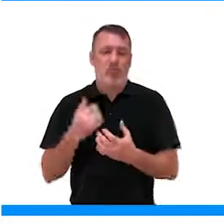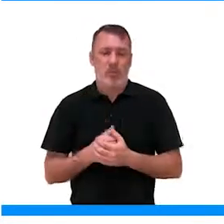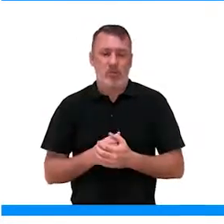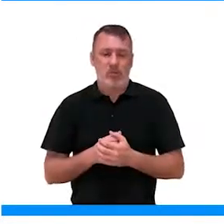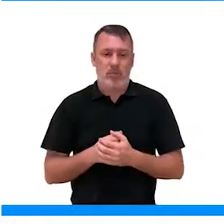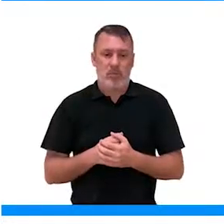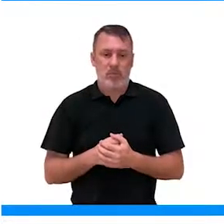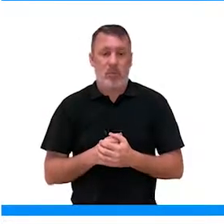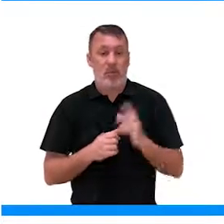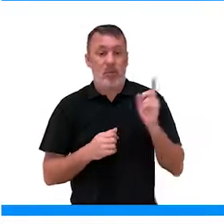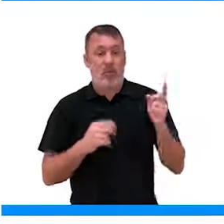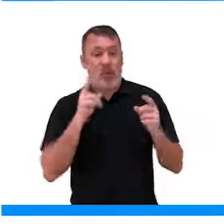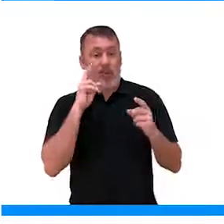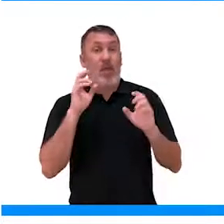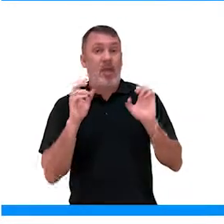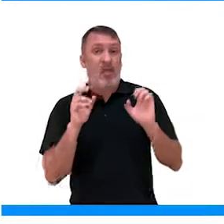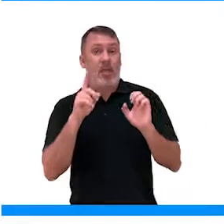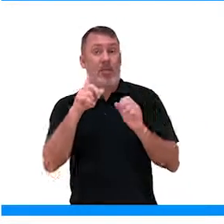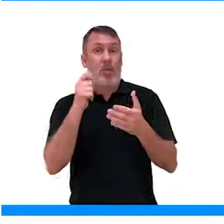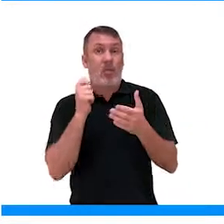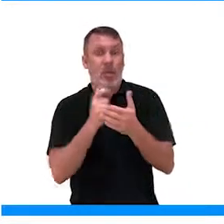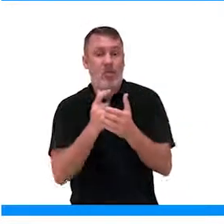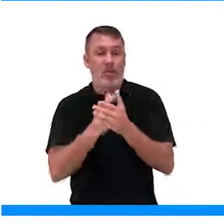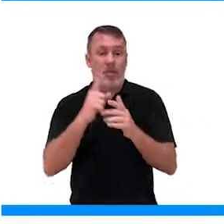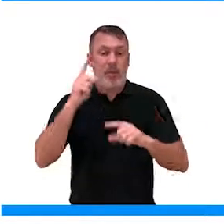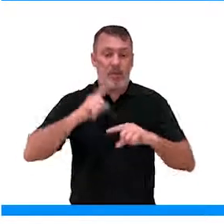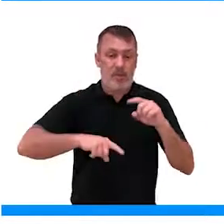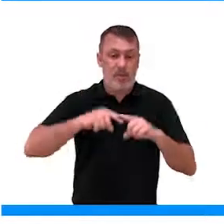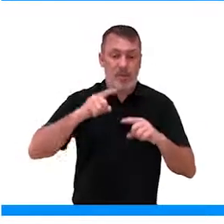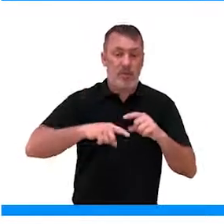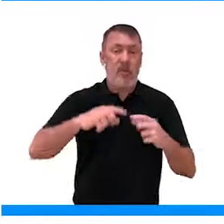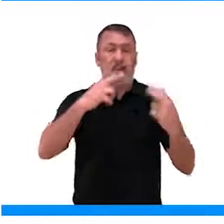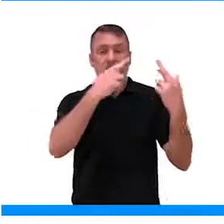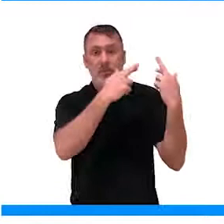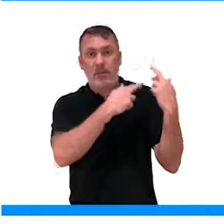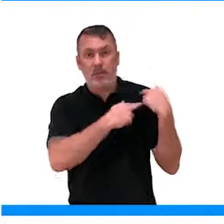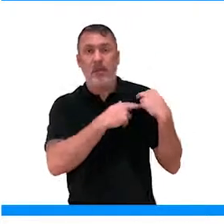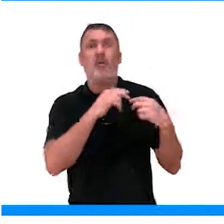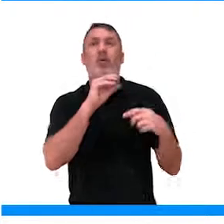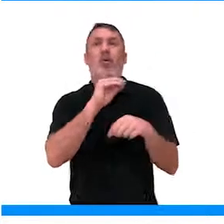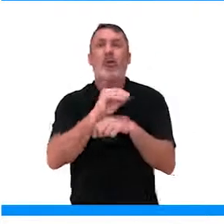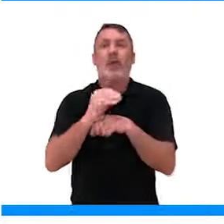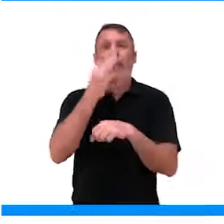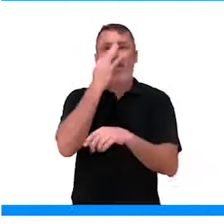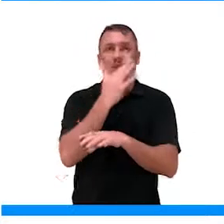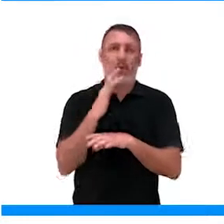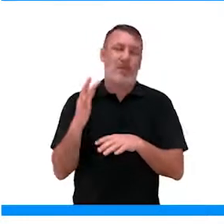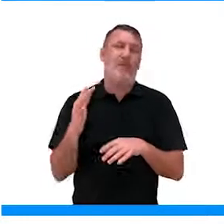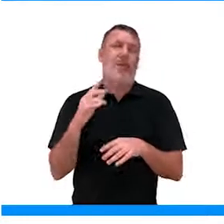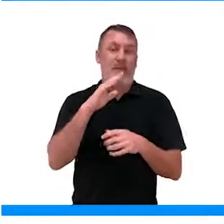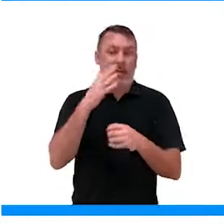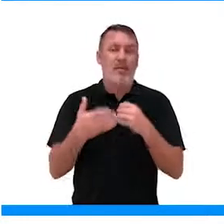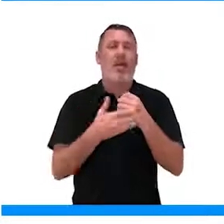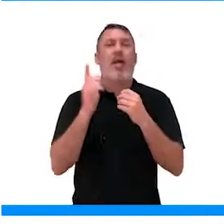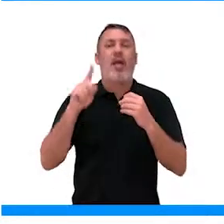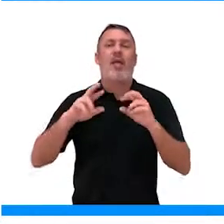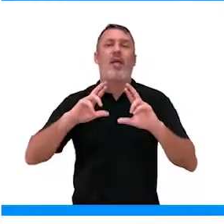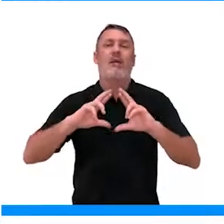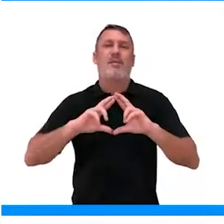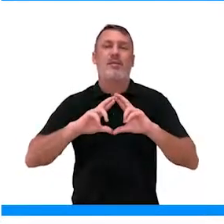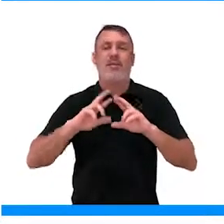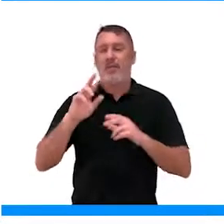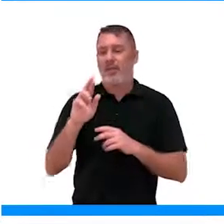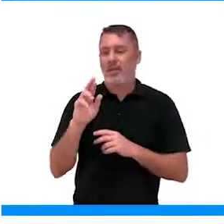consuma produtos de modo responsável e ecológico. Qual é o modo ecológico? Comprando aqueles produtos ali que são